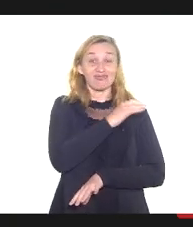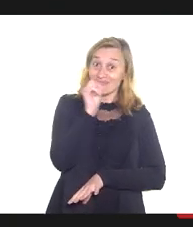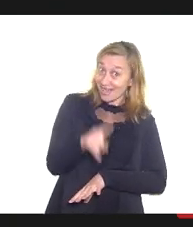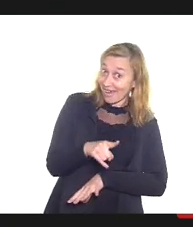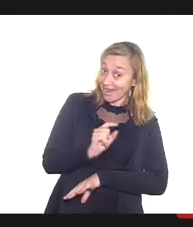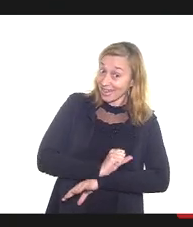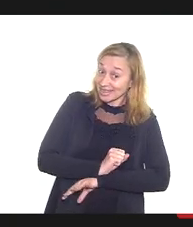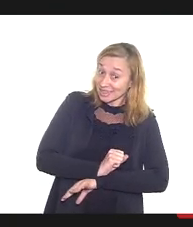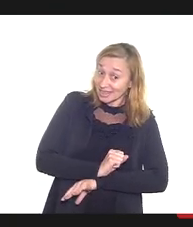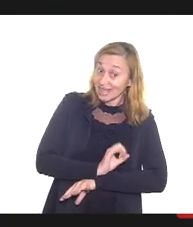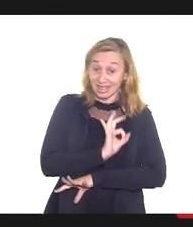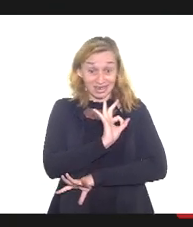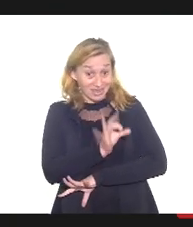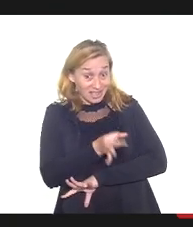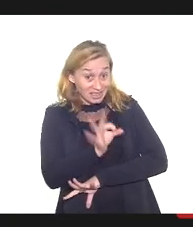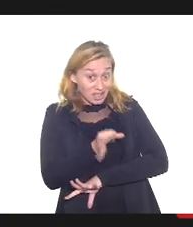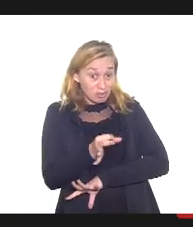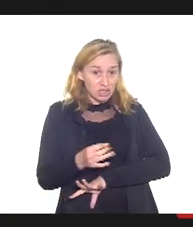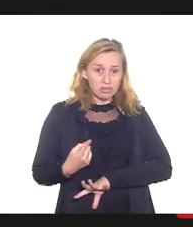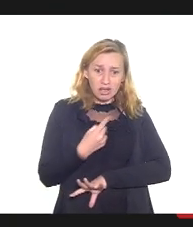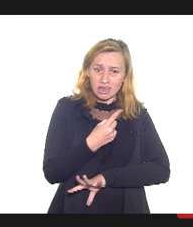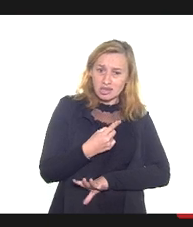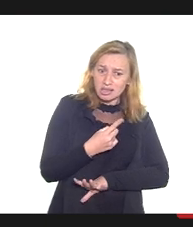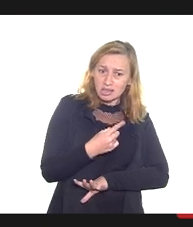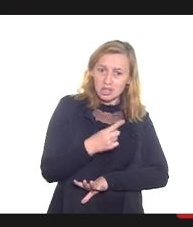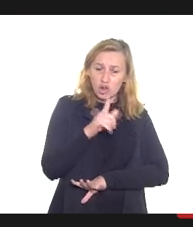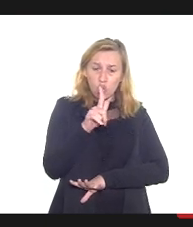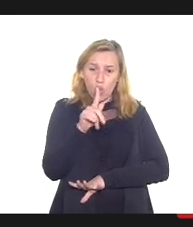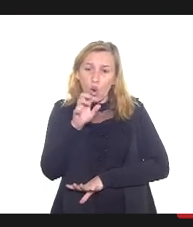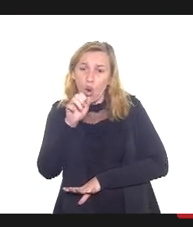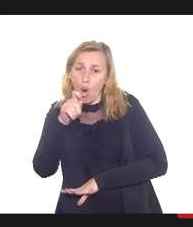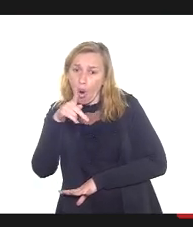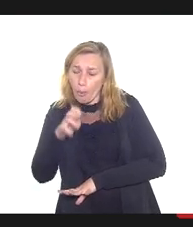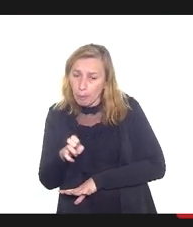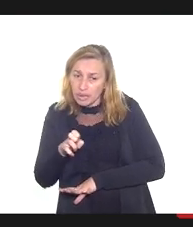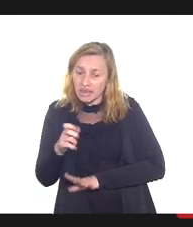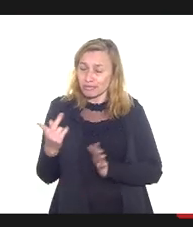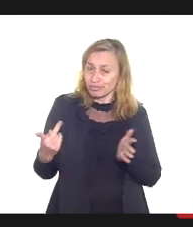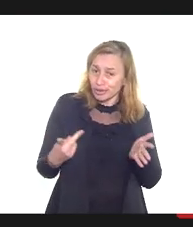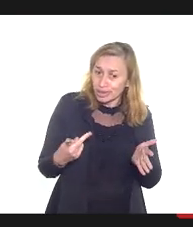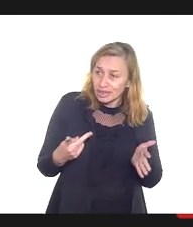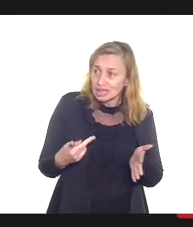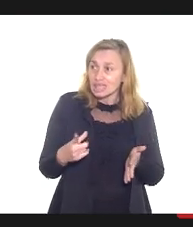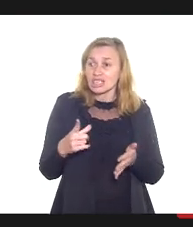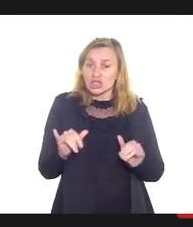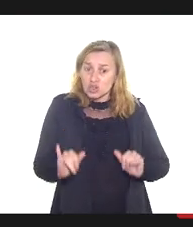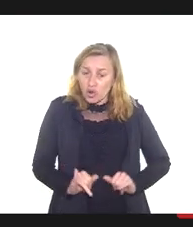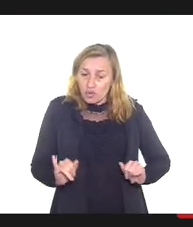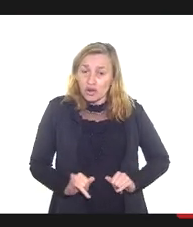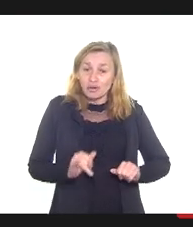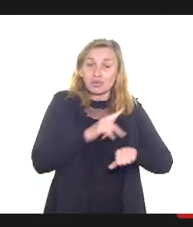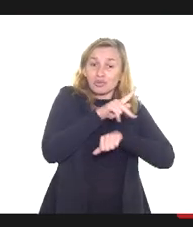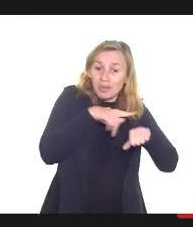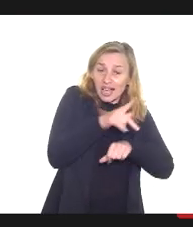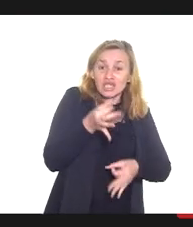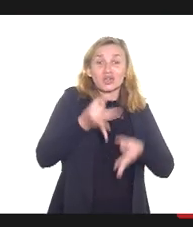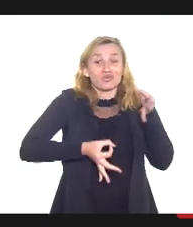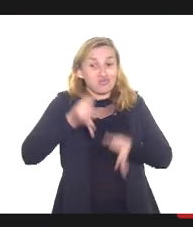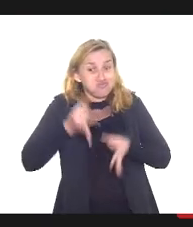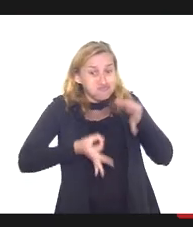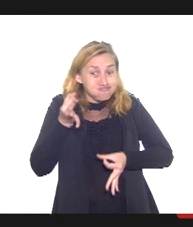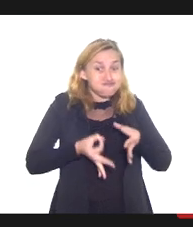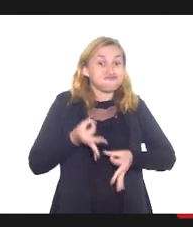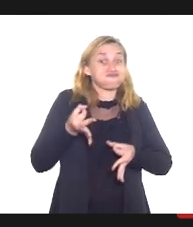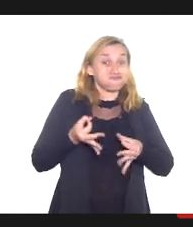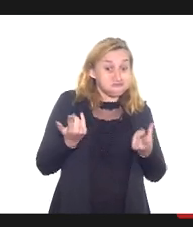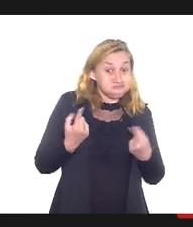era principalmente esse golpe que nós sofremos no nosso país, um golpe político, jurídico, midiático,